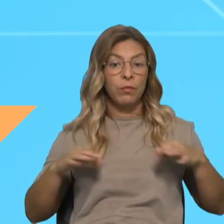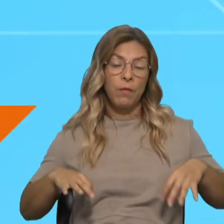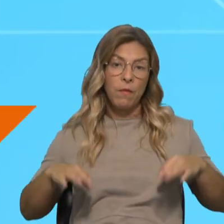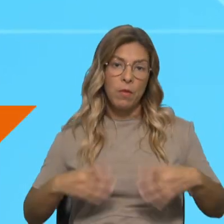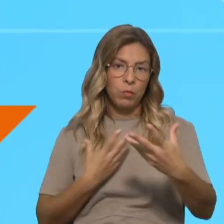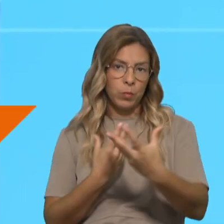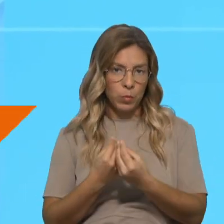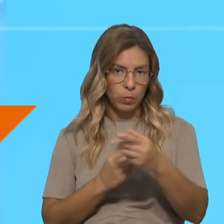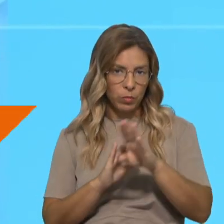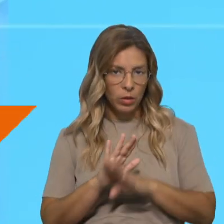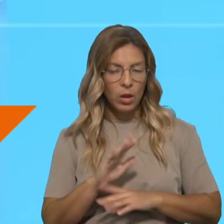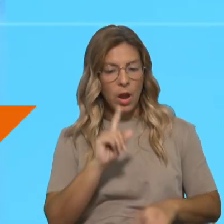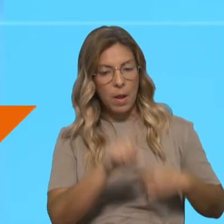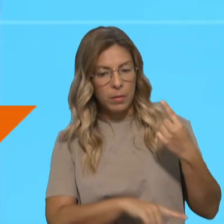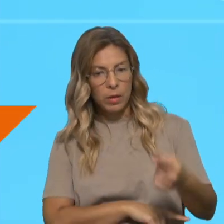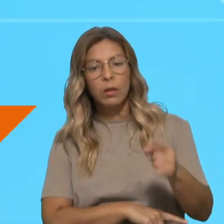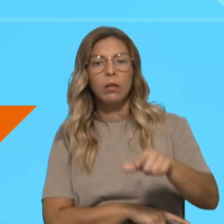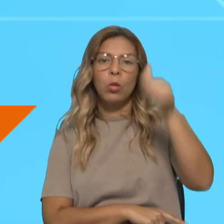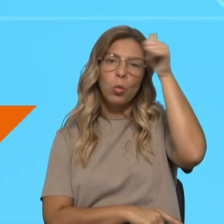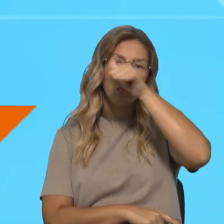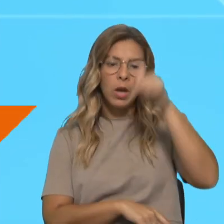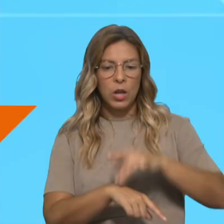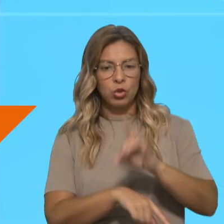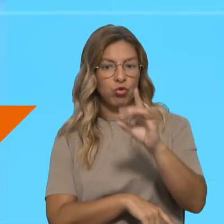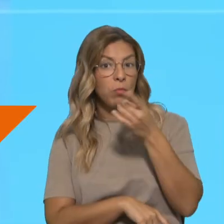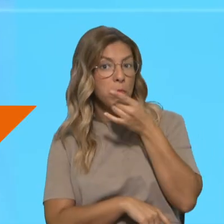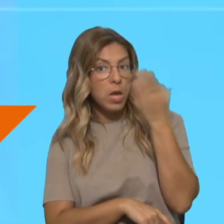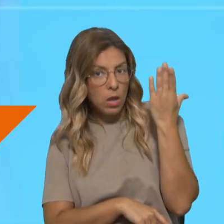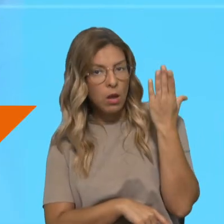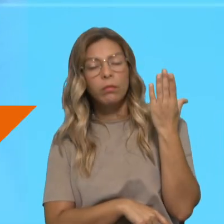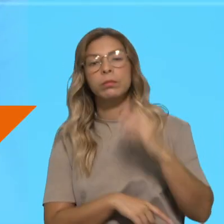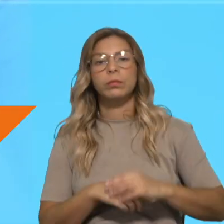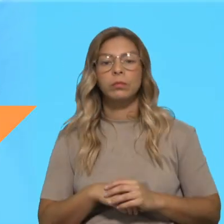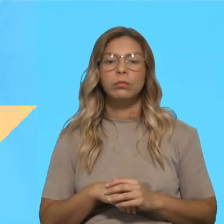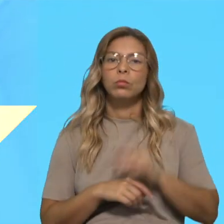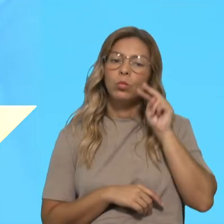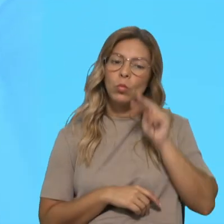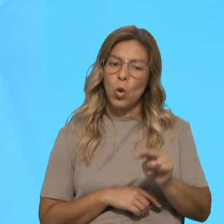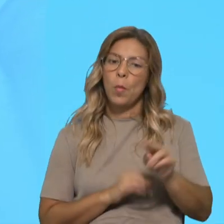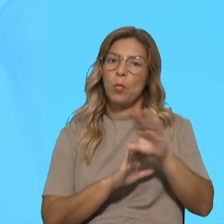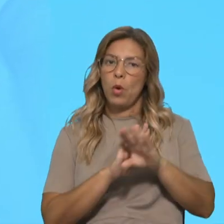Já sabe que amanhã e domingo, pouco depois das 6 da manhã, pode acompanhar o programa